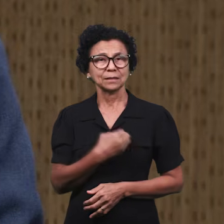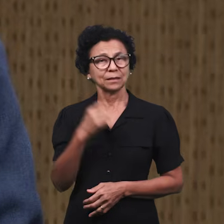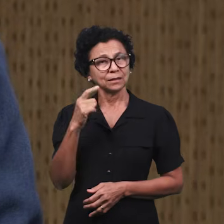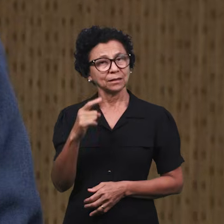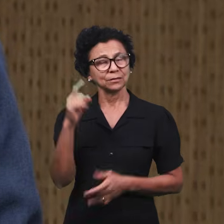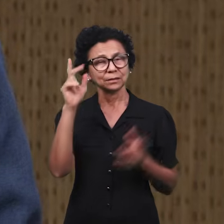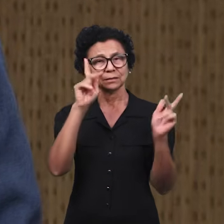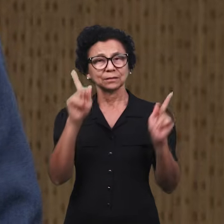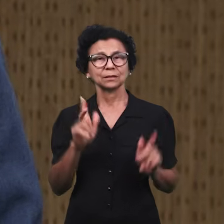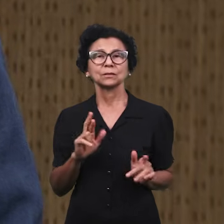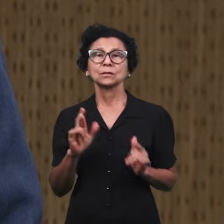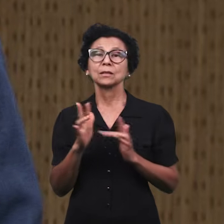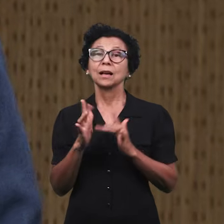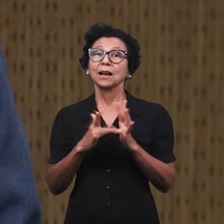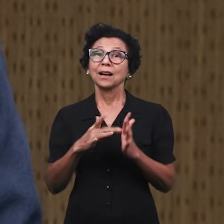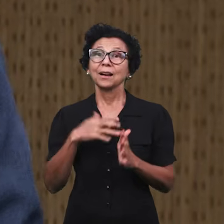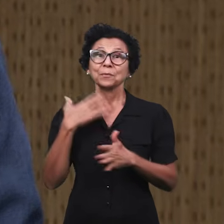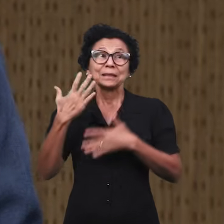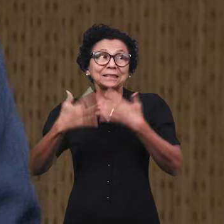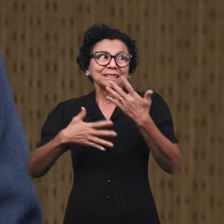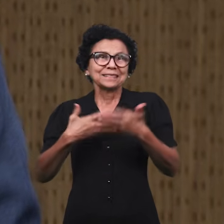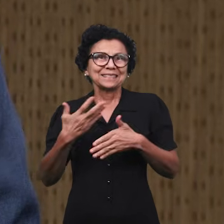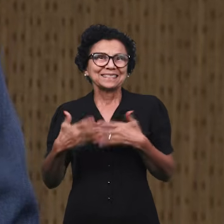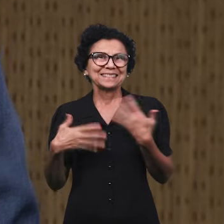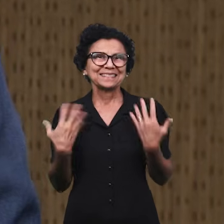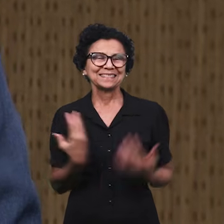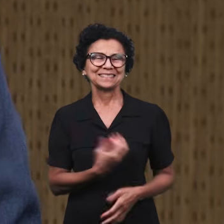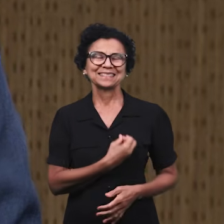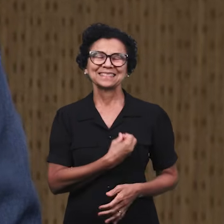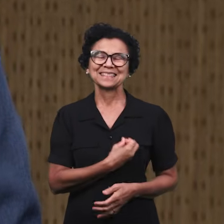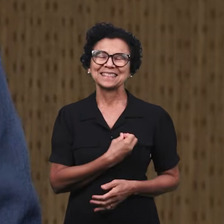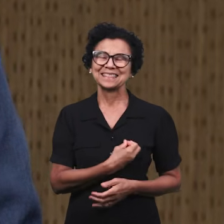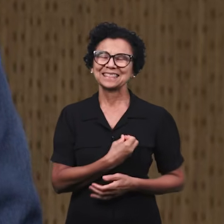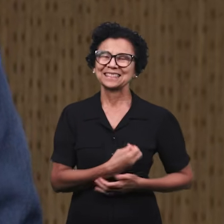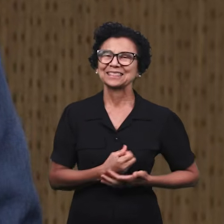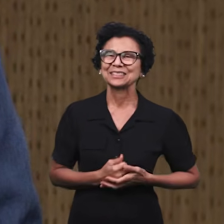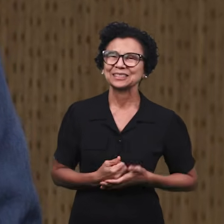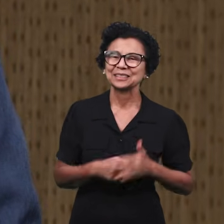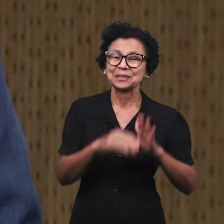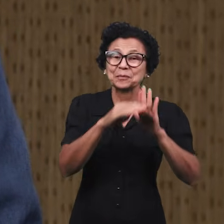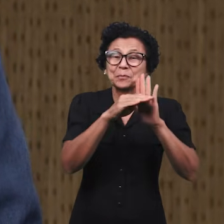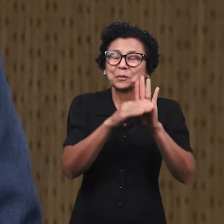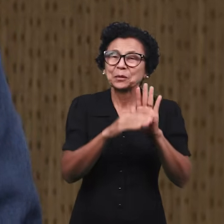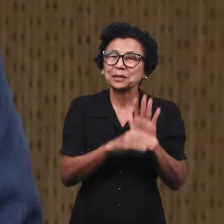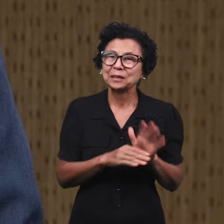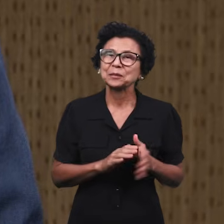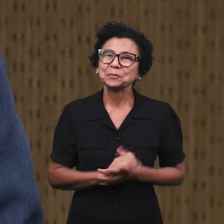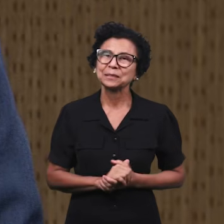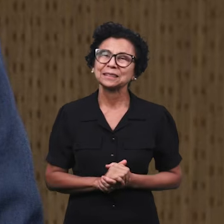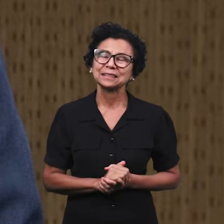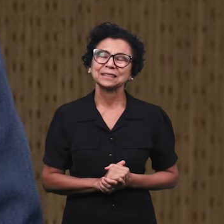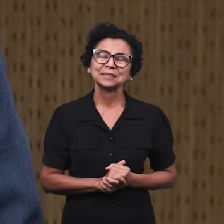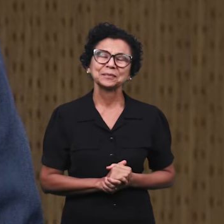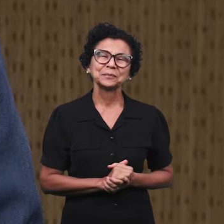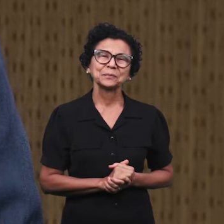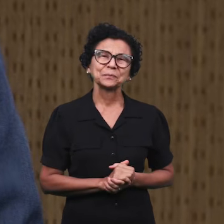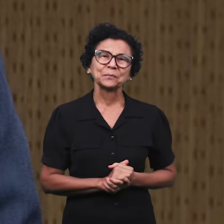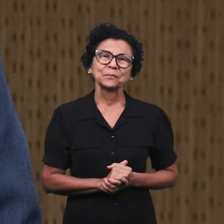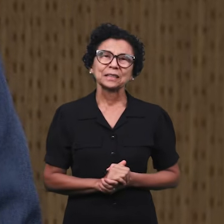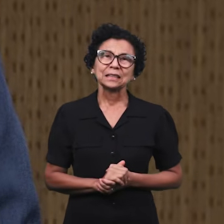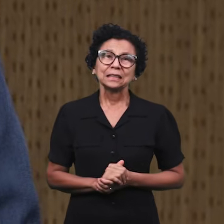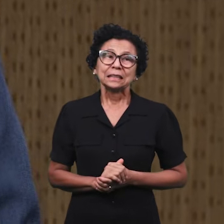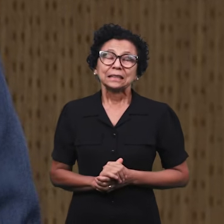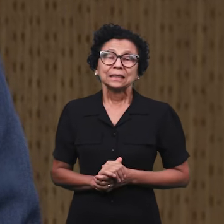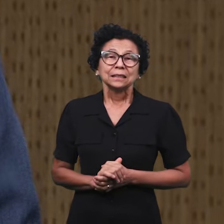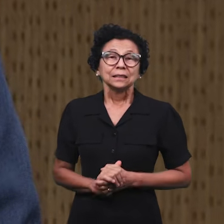paz do Senhor. Para nós é uma alegria imensa estarmos aqui participando de mais um programa, de mais uma gravação, e o tema nós